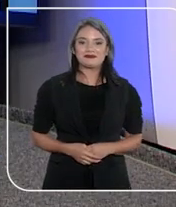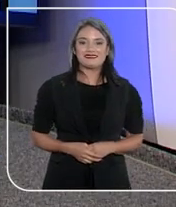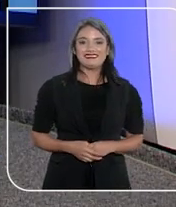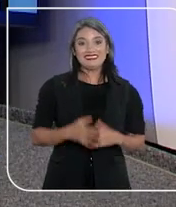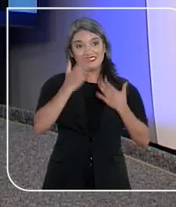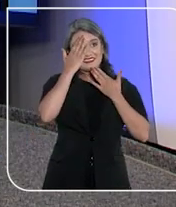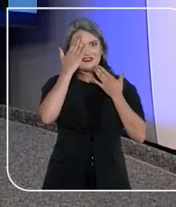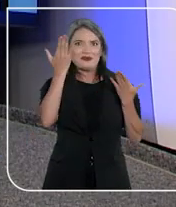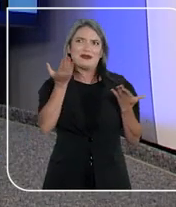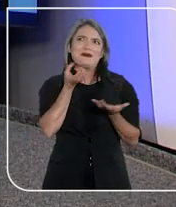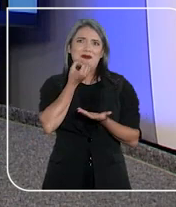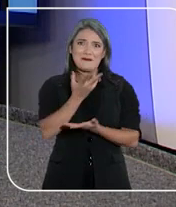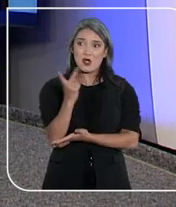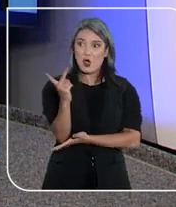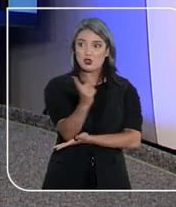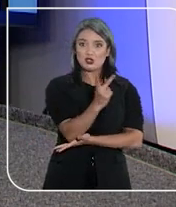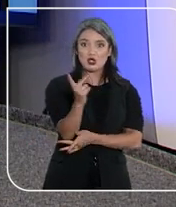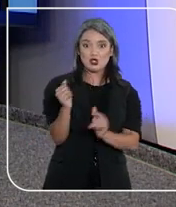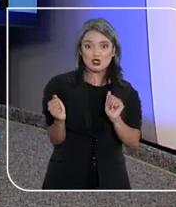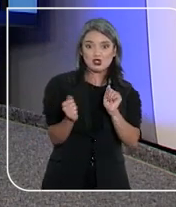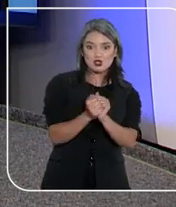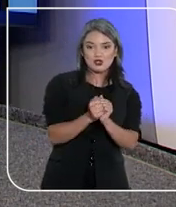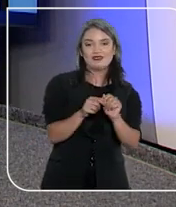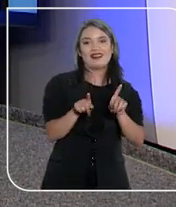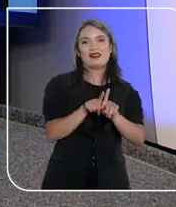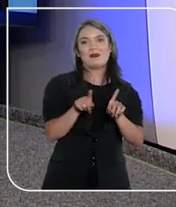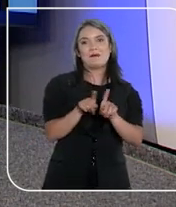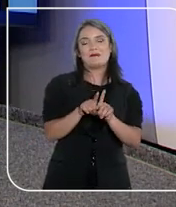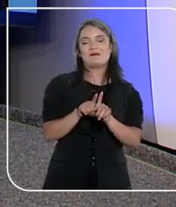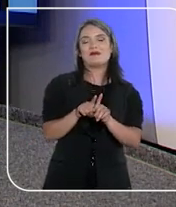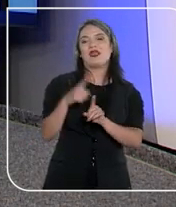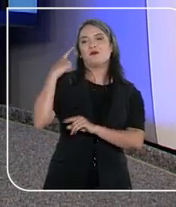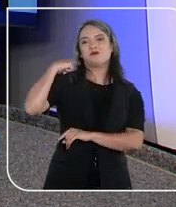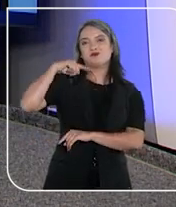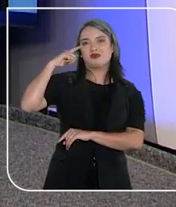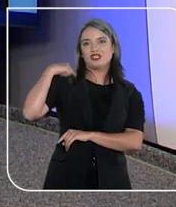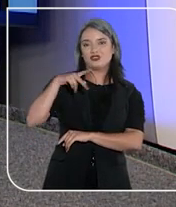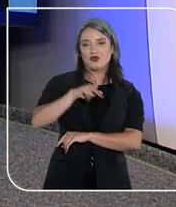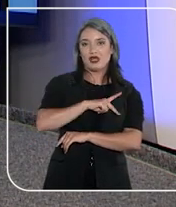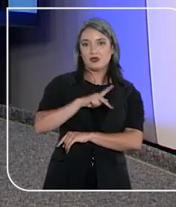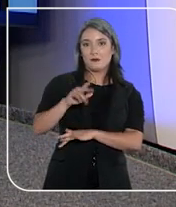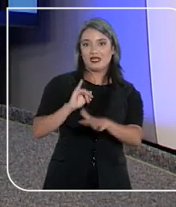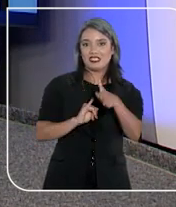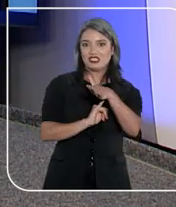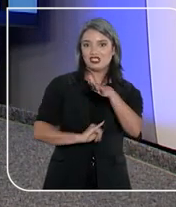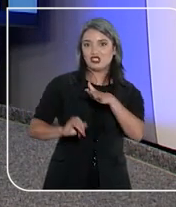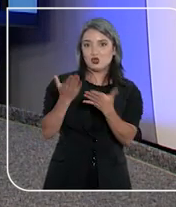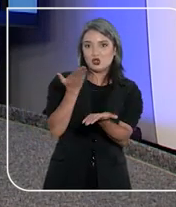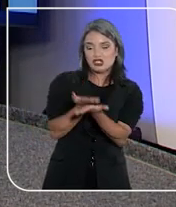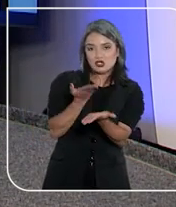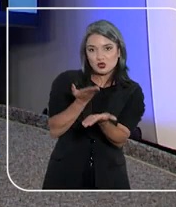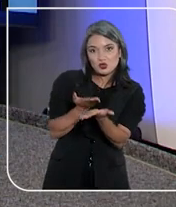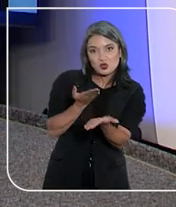essa dobradinha, feita também com o doutor Renan Freitas, advogado e presidente do Instituto de Estudos